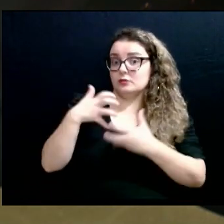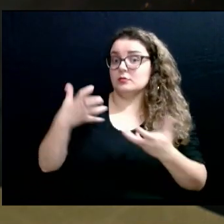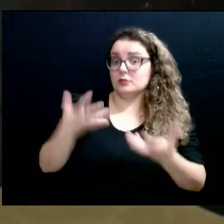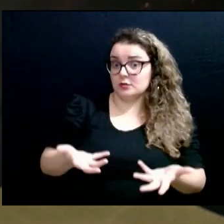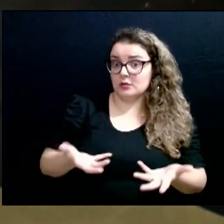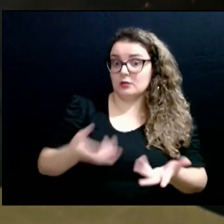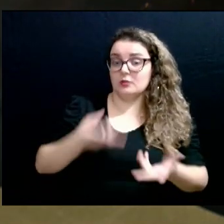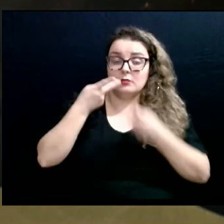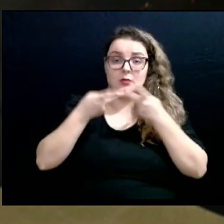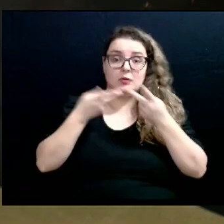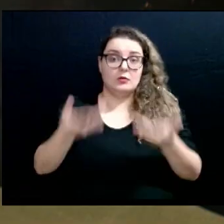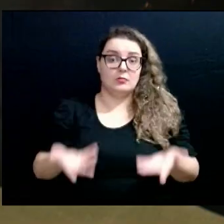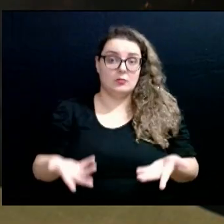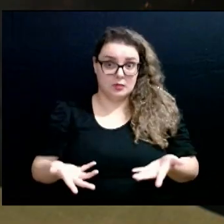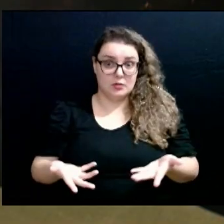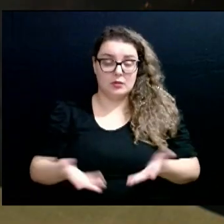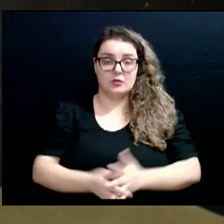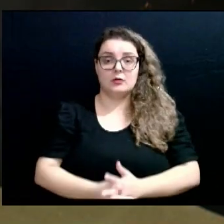sobre